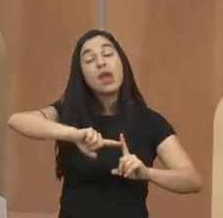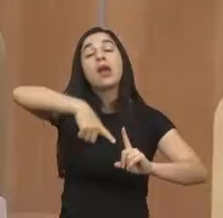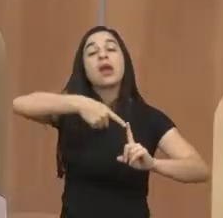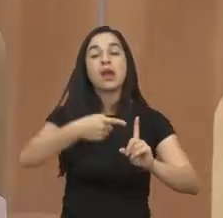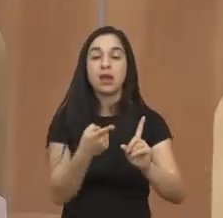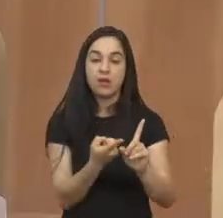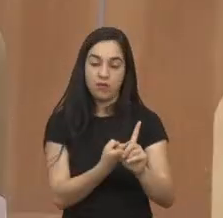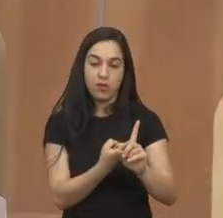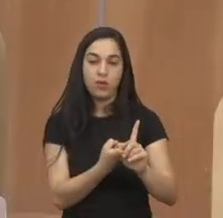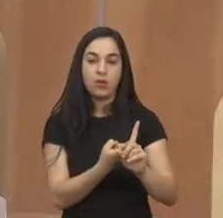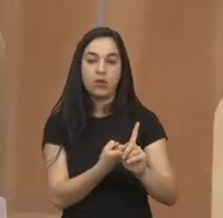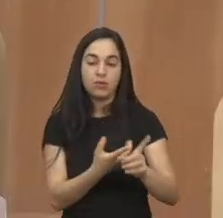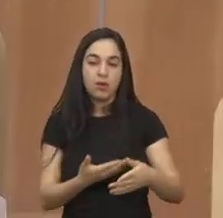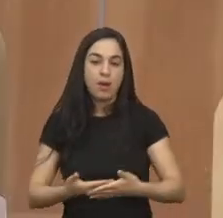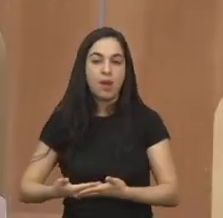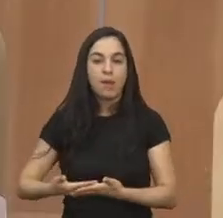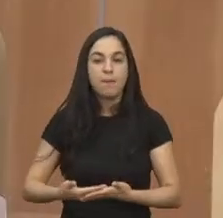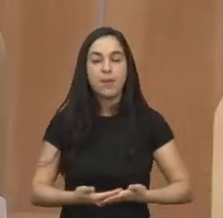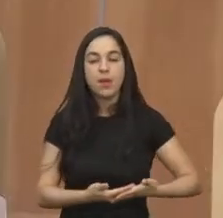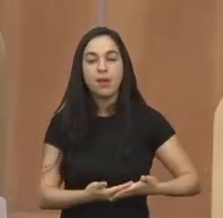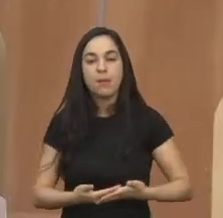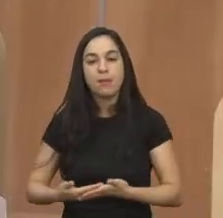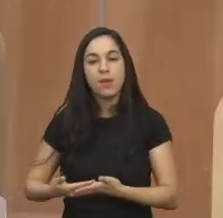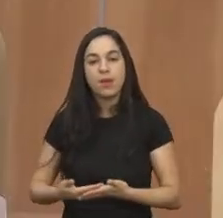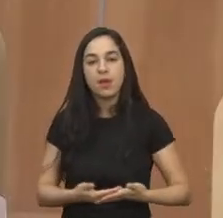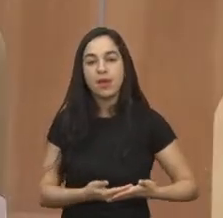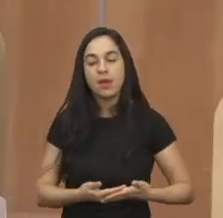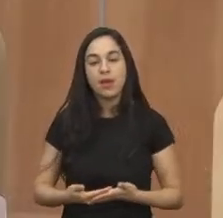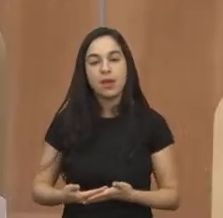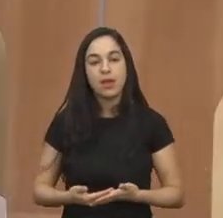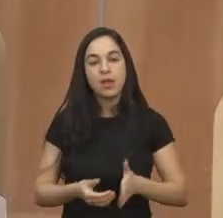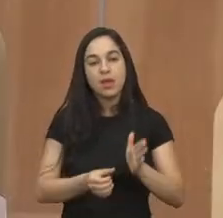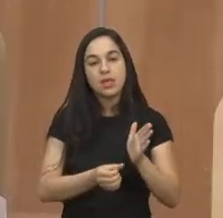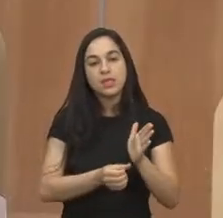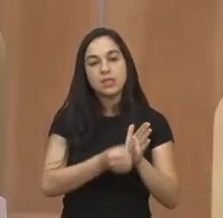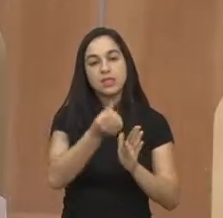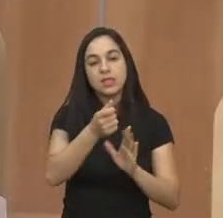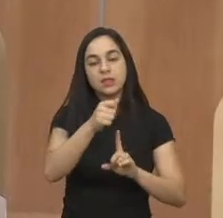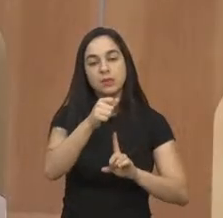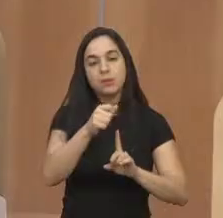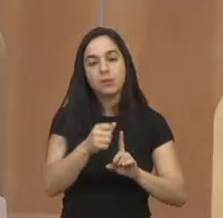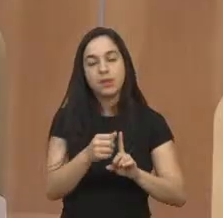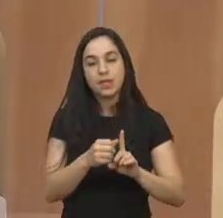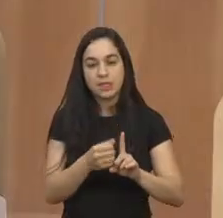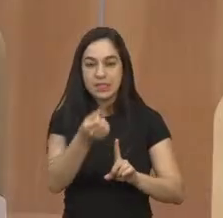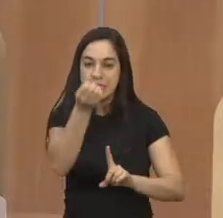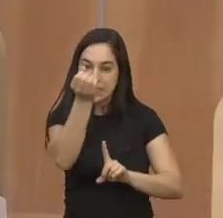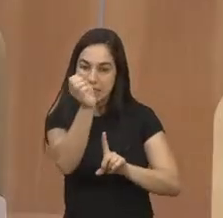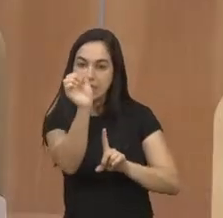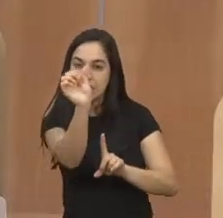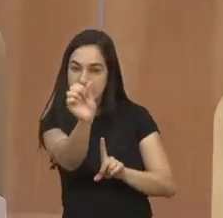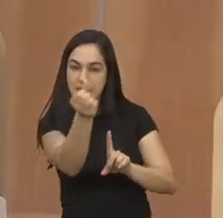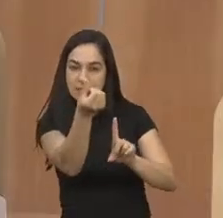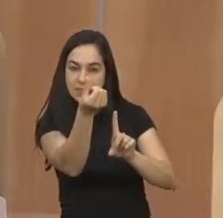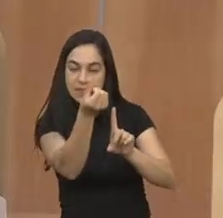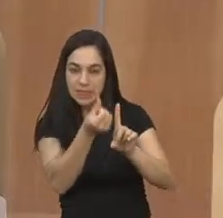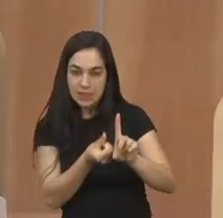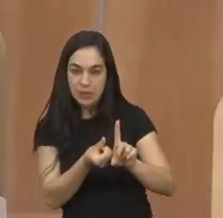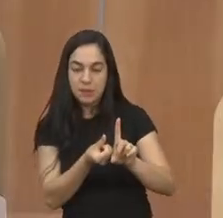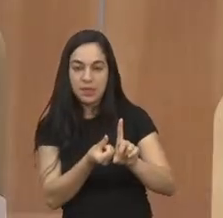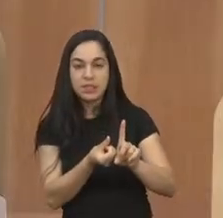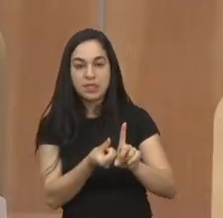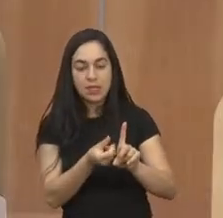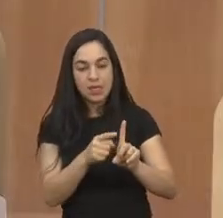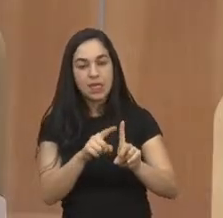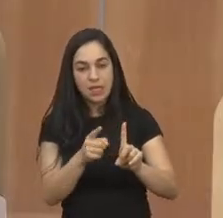um filho e está no seu 6º mês de gestação. Concebeu um filho e está no seu 6º